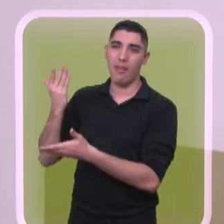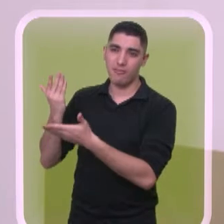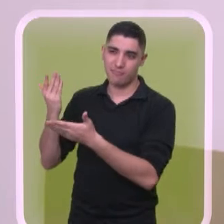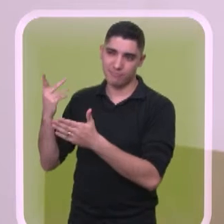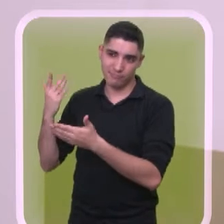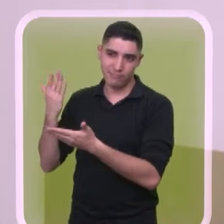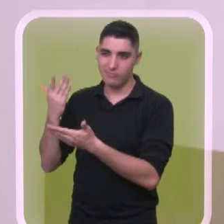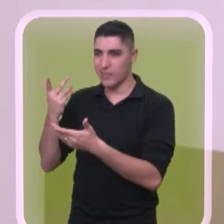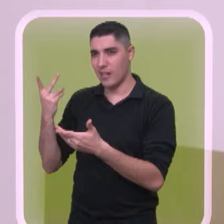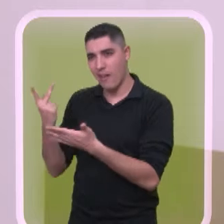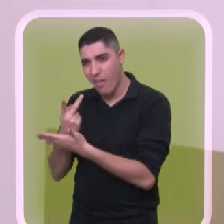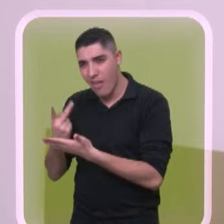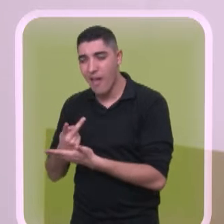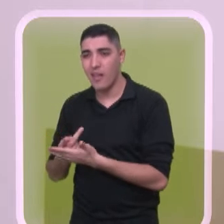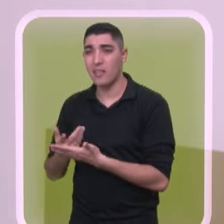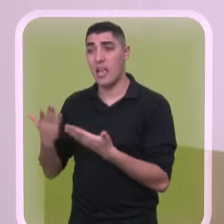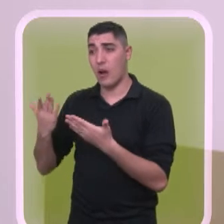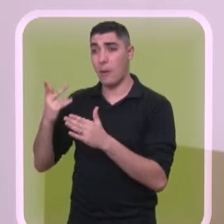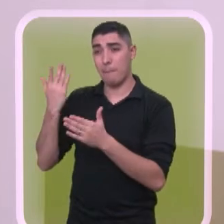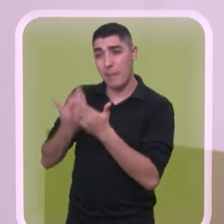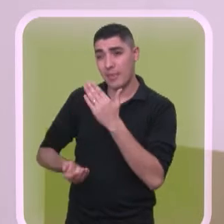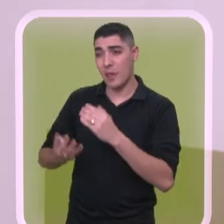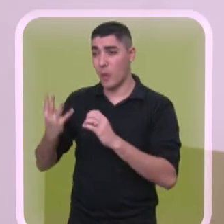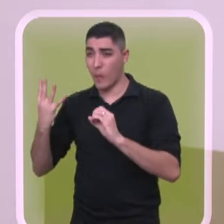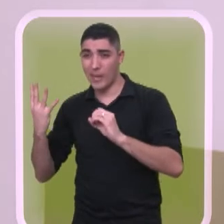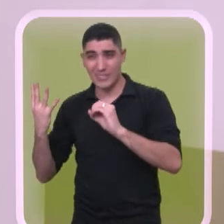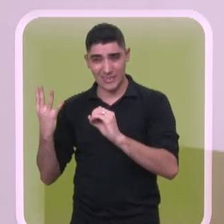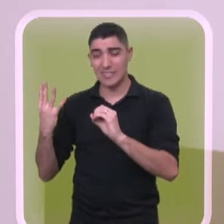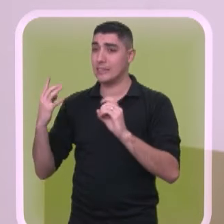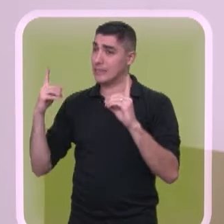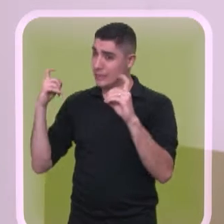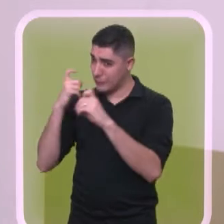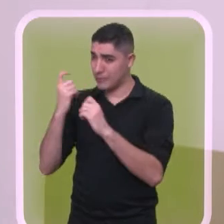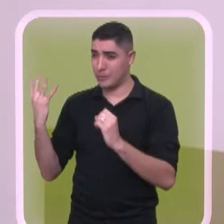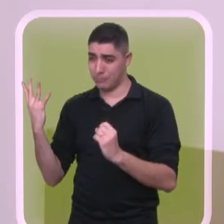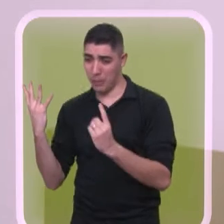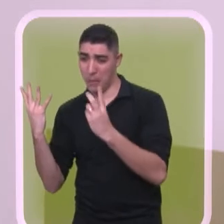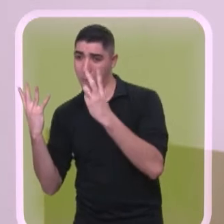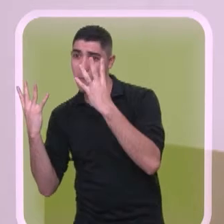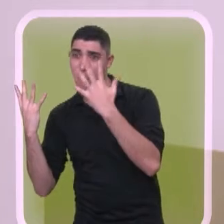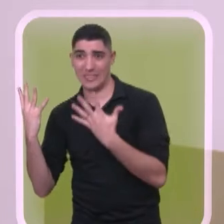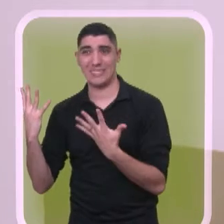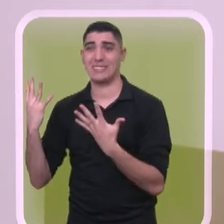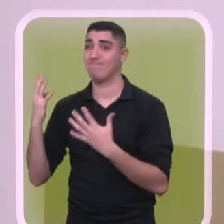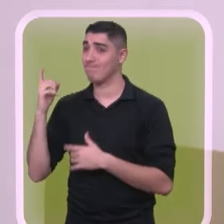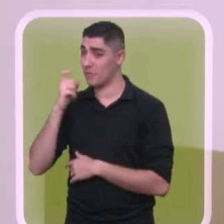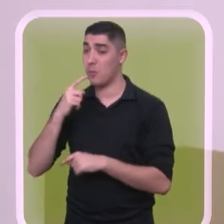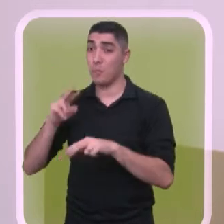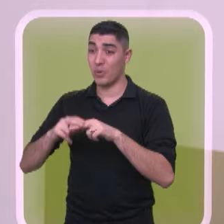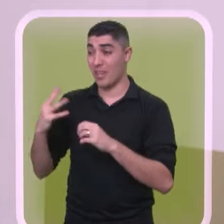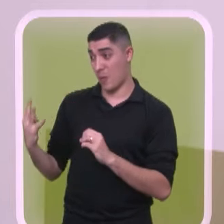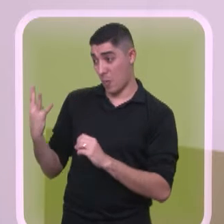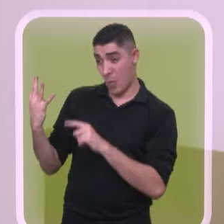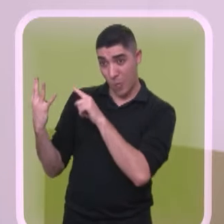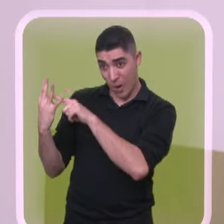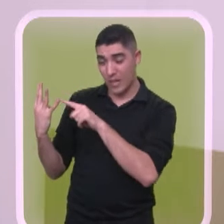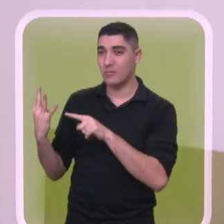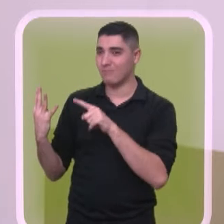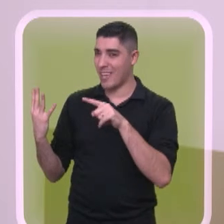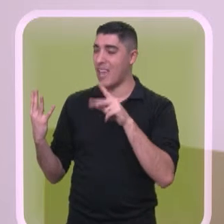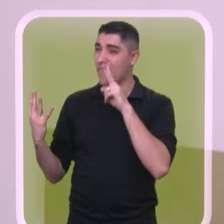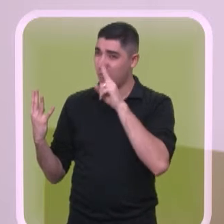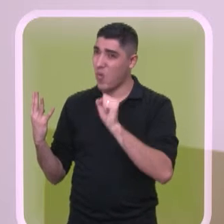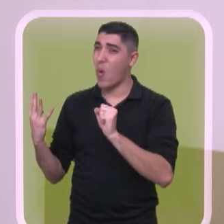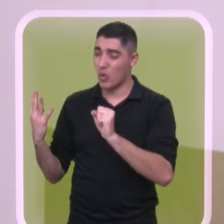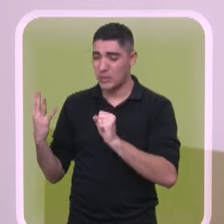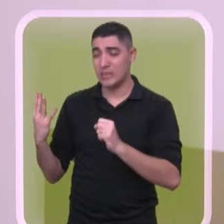o São José já sai, né, de 4-0 aí, vai ser difícil recuperar, juntar os cacos aí, porque 4-0, uma goleada assim, uma paulada desse tamanho